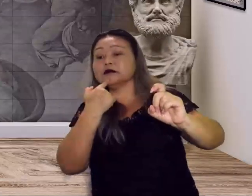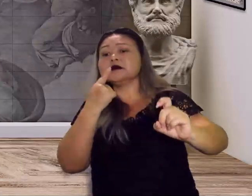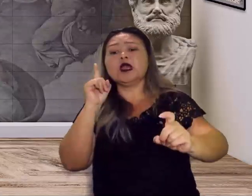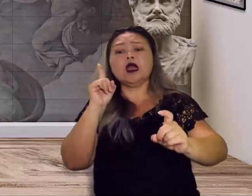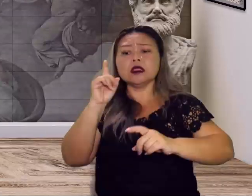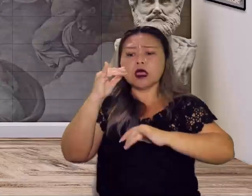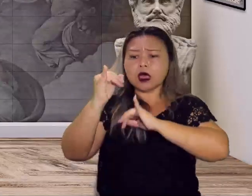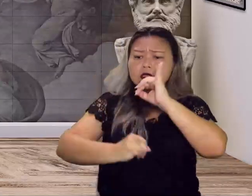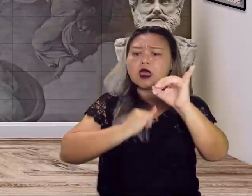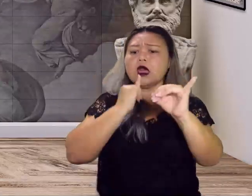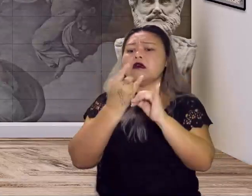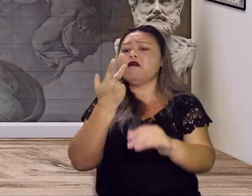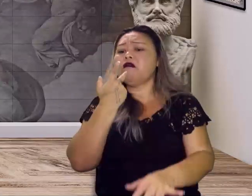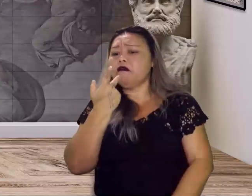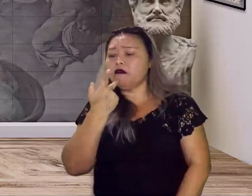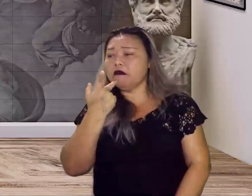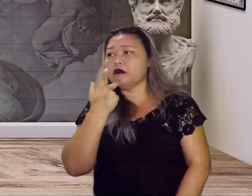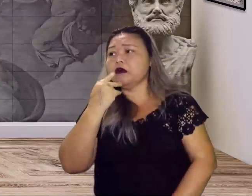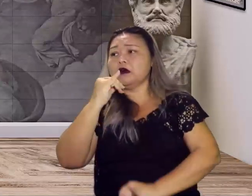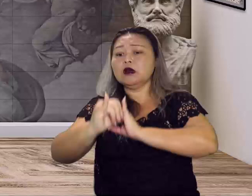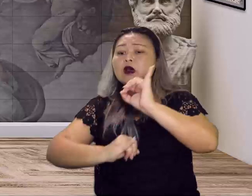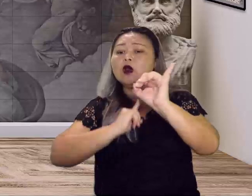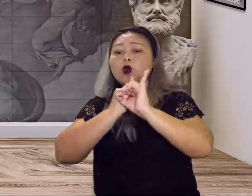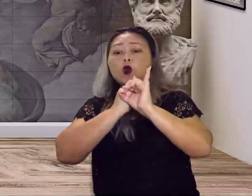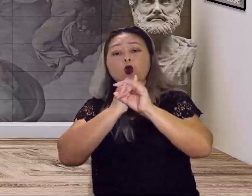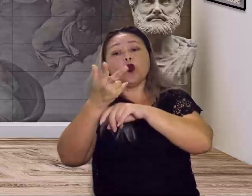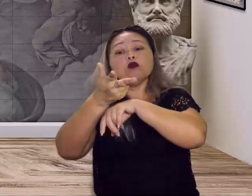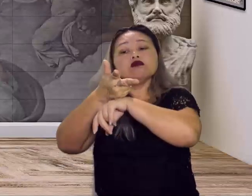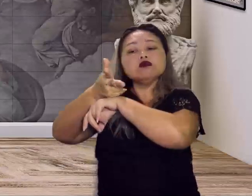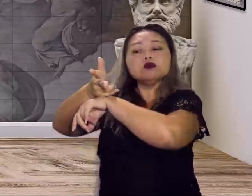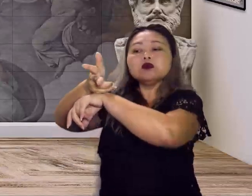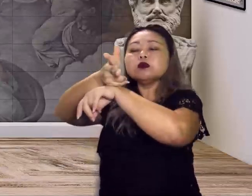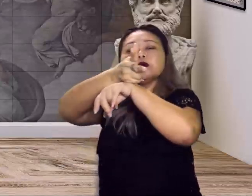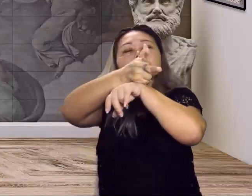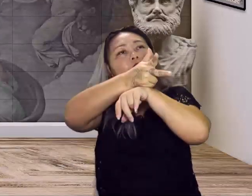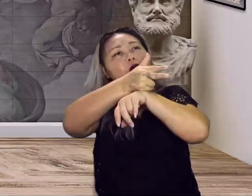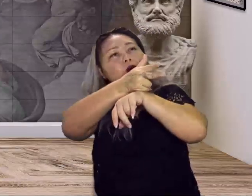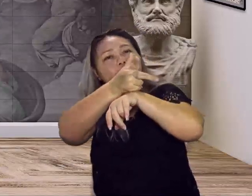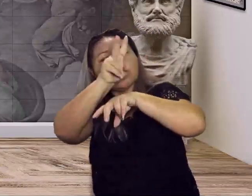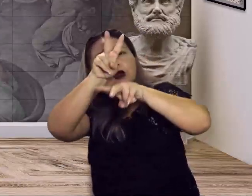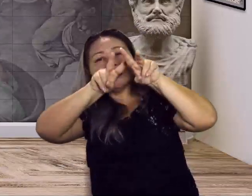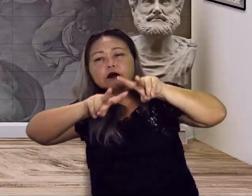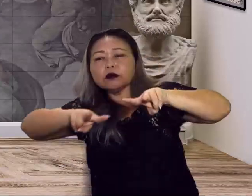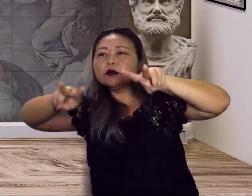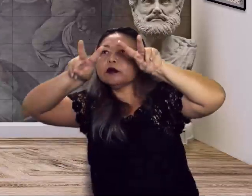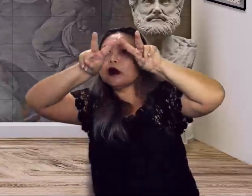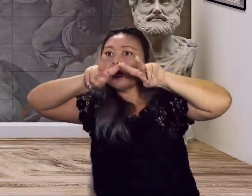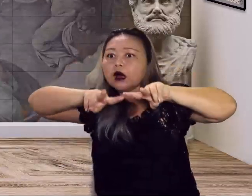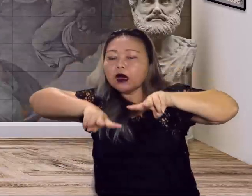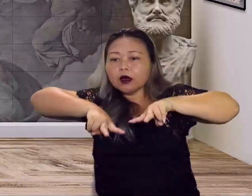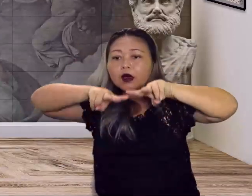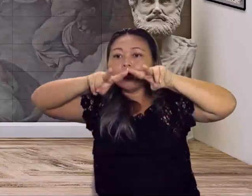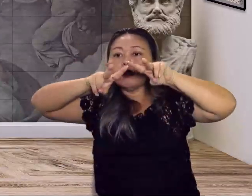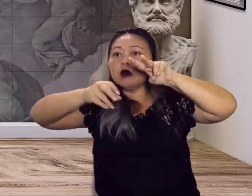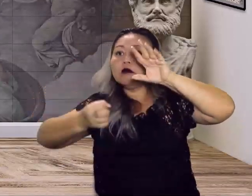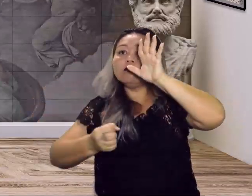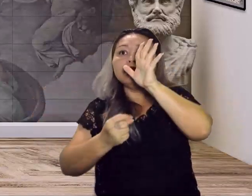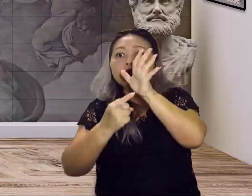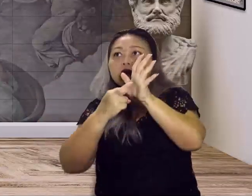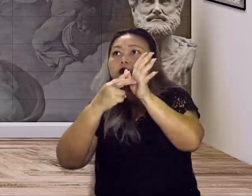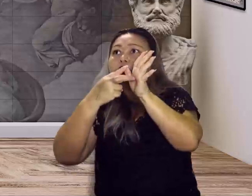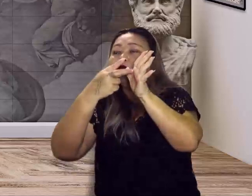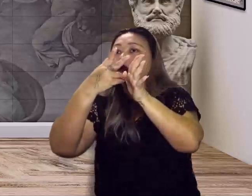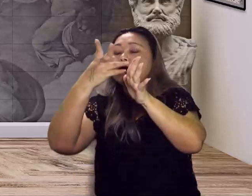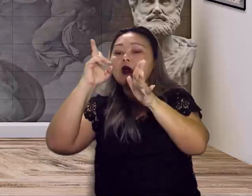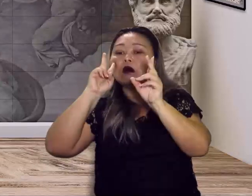muitas pessoas que postam um vídeo na internet, aí tem várias visualizações. Elas se tornam um mito aí naquele